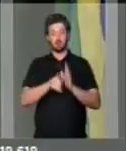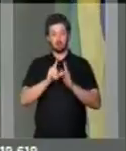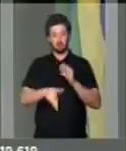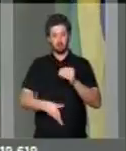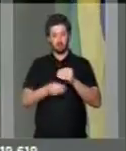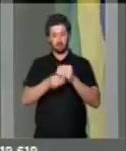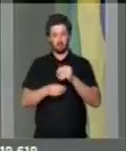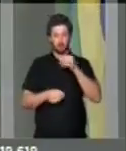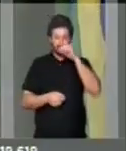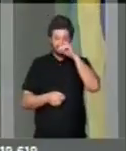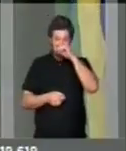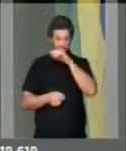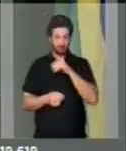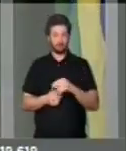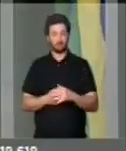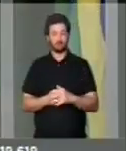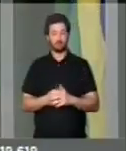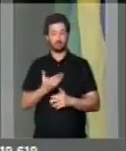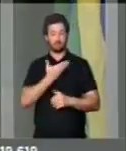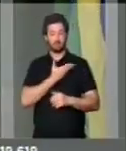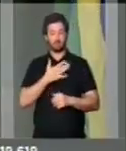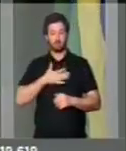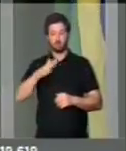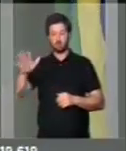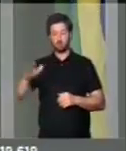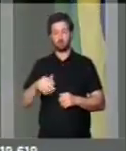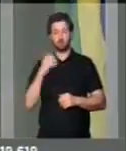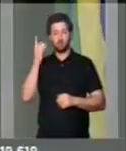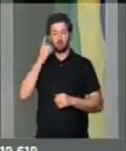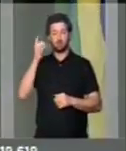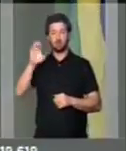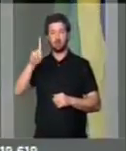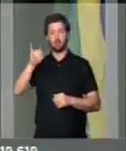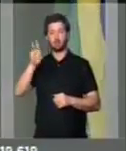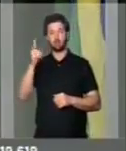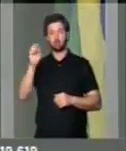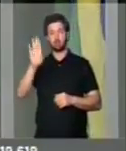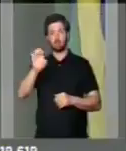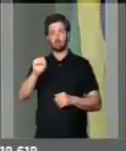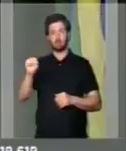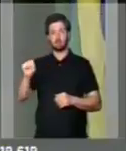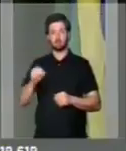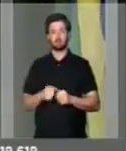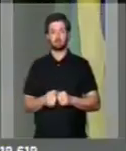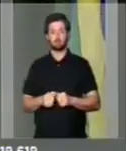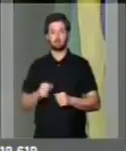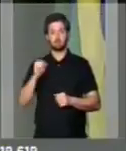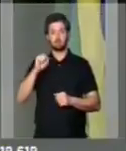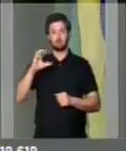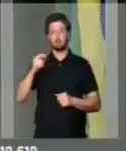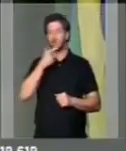antes um espaço ao meu amigo, deputado Edinho Bess, de Santa Catarina, esse grande